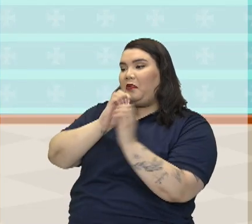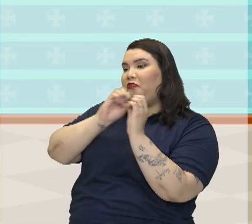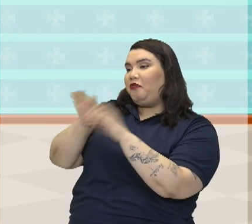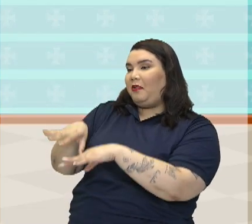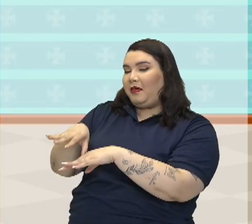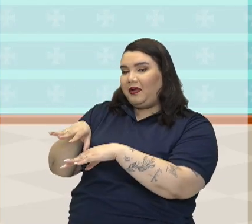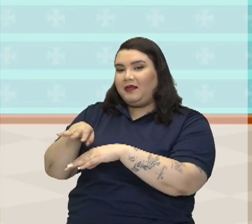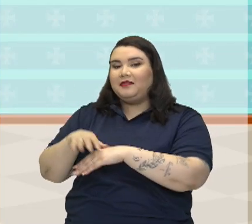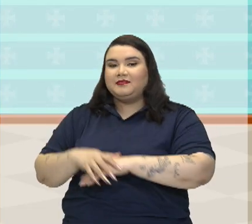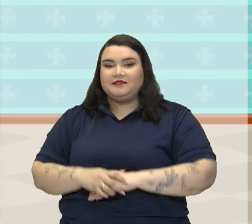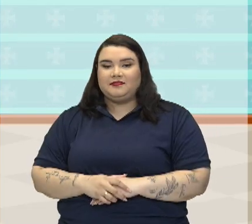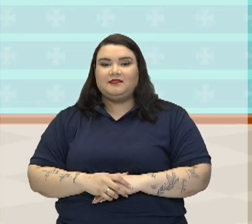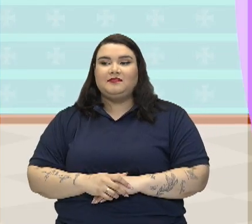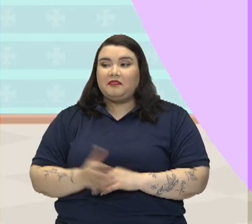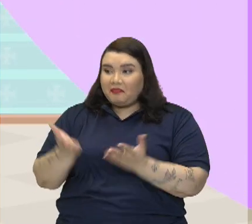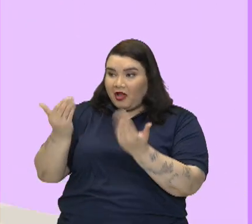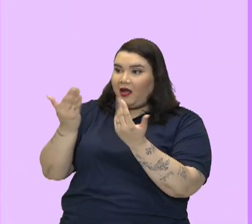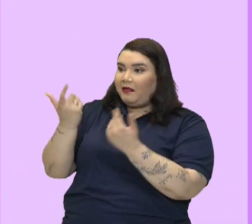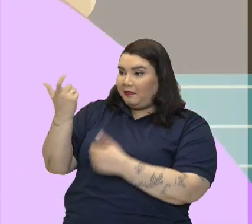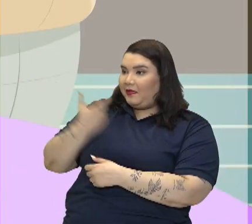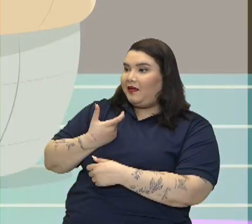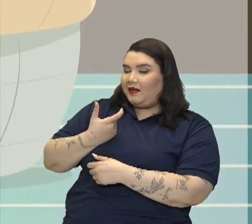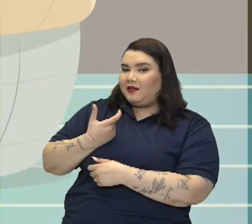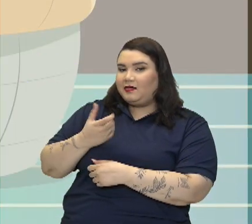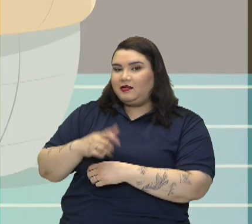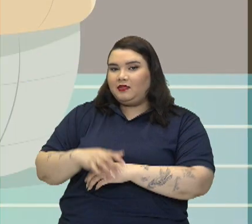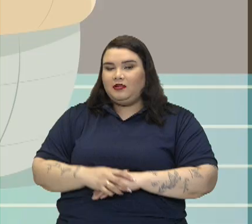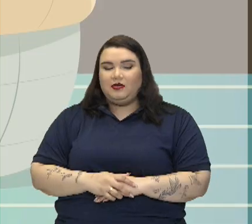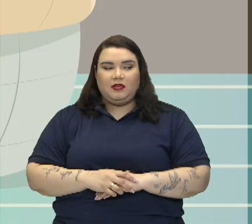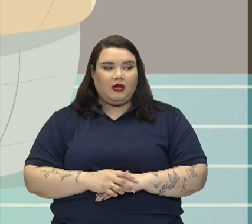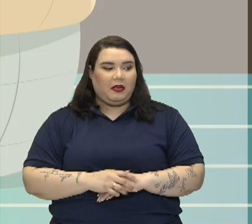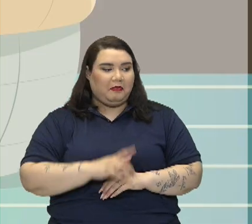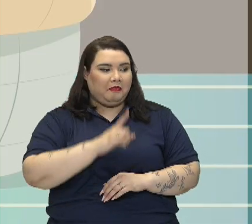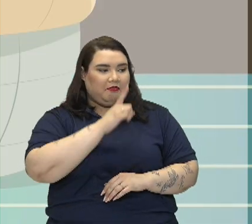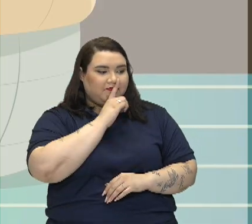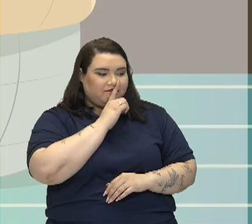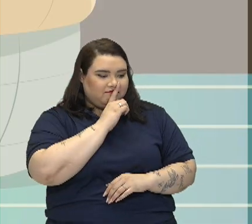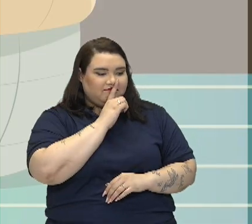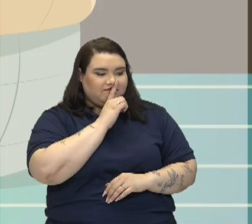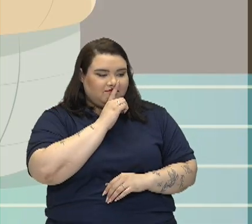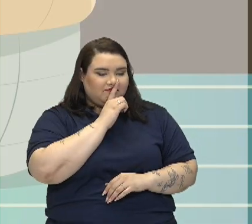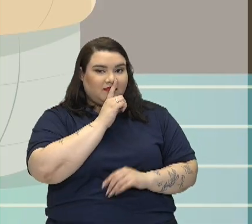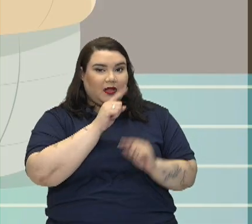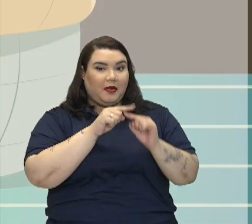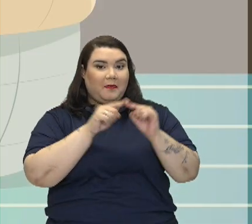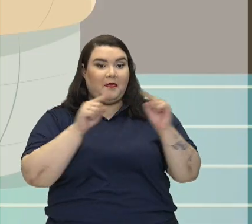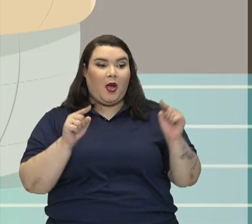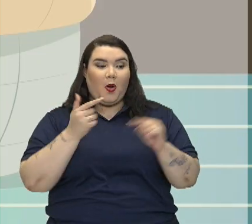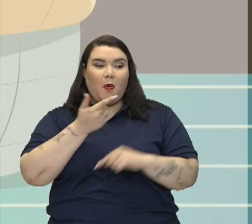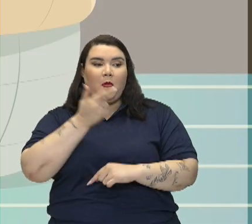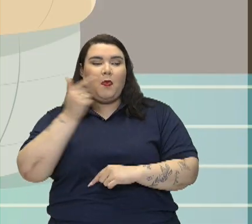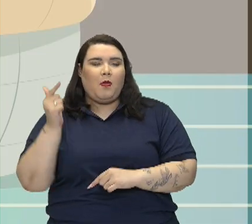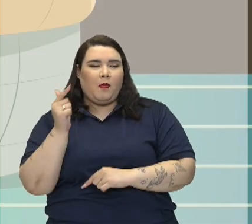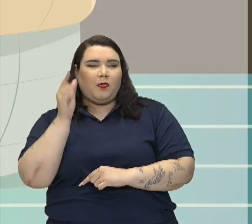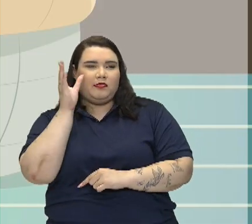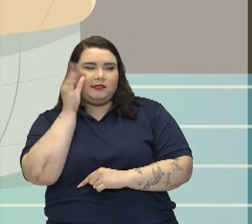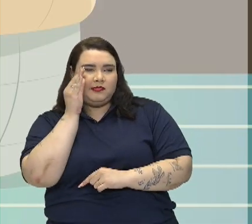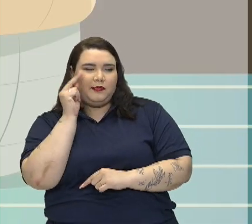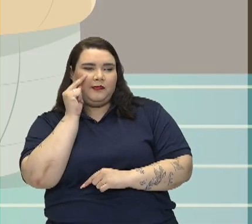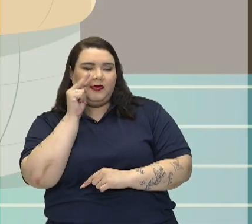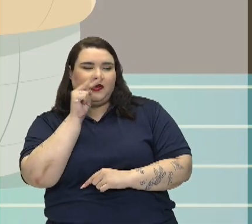mucamas? Vamos, diga lá. A agulha não disse nada, mas um alfinete de cabeça grande e não menor